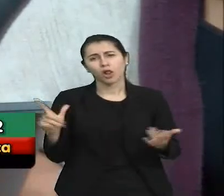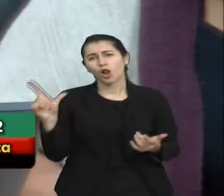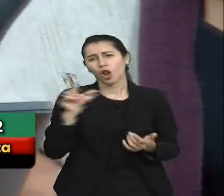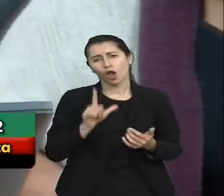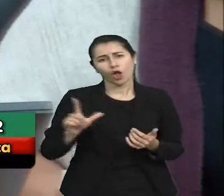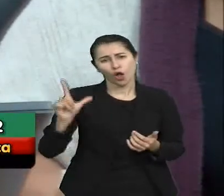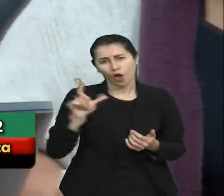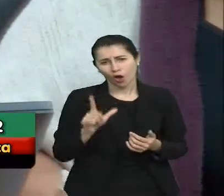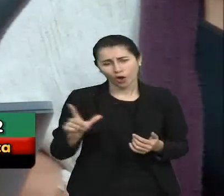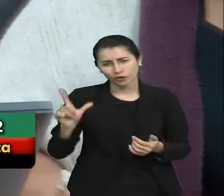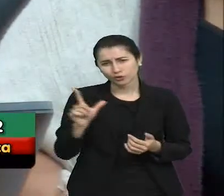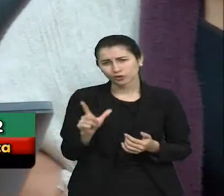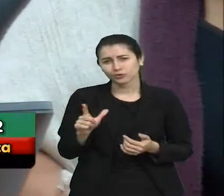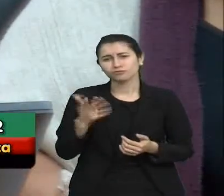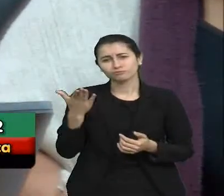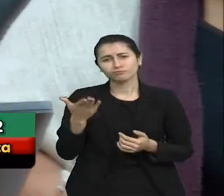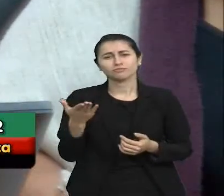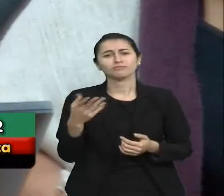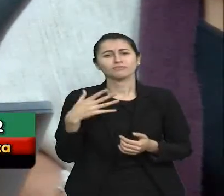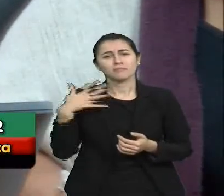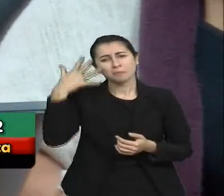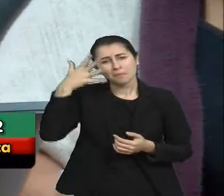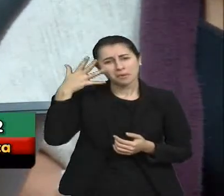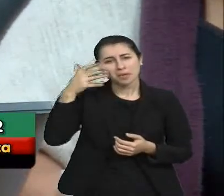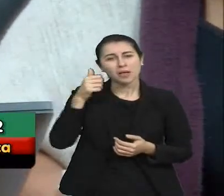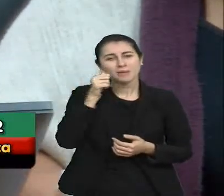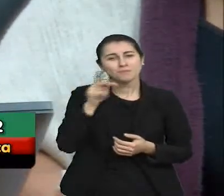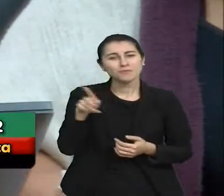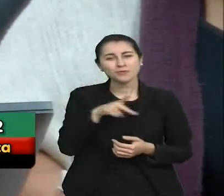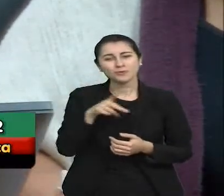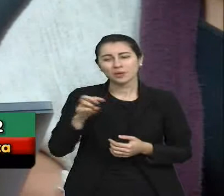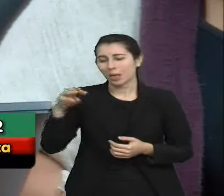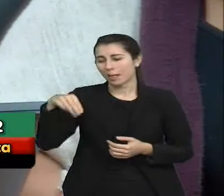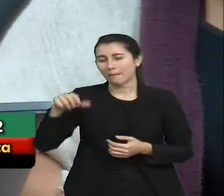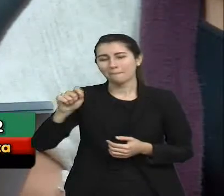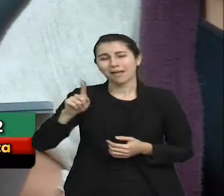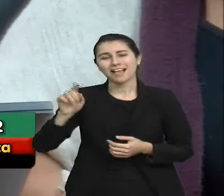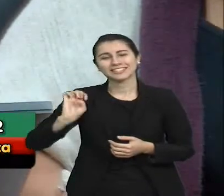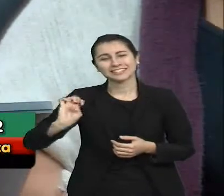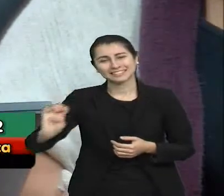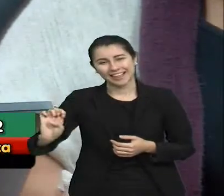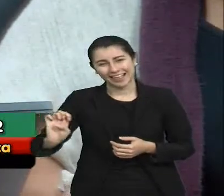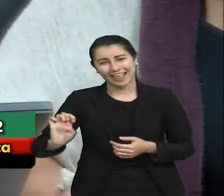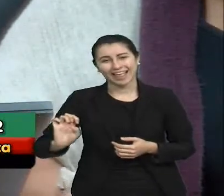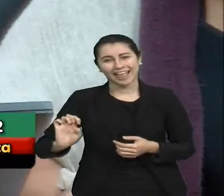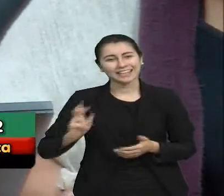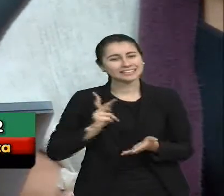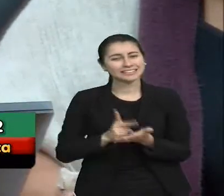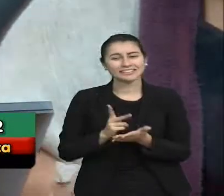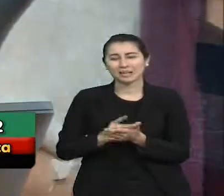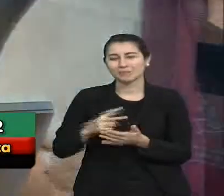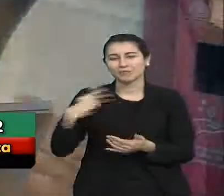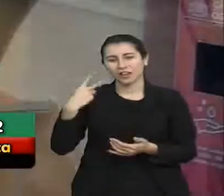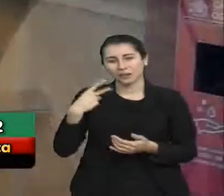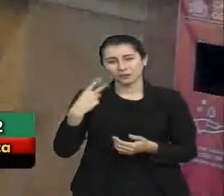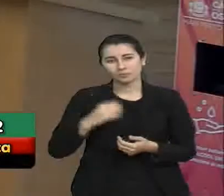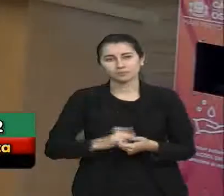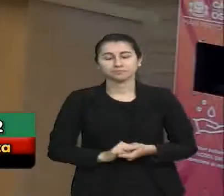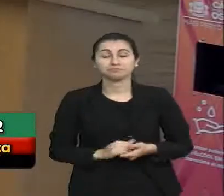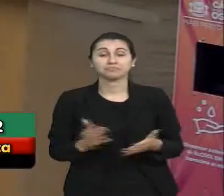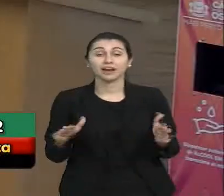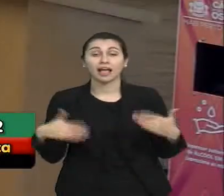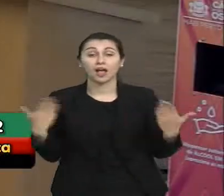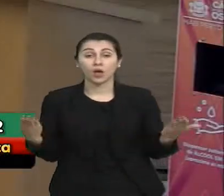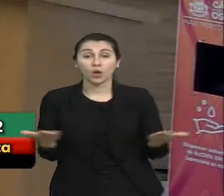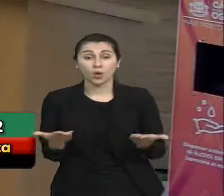fala da professora Mazé, nossa sempre vereadora, tá bom? Obrigada, gente. Agora eu gostaria